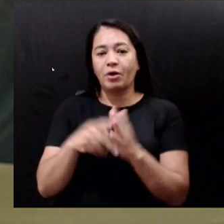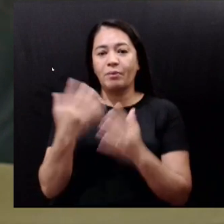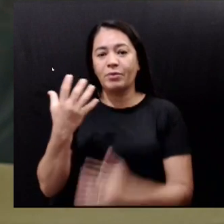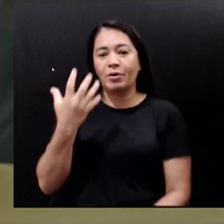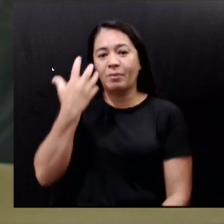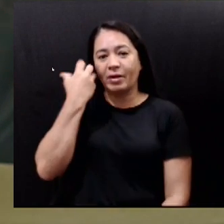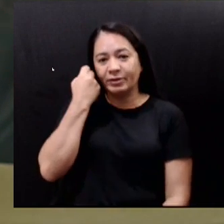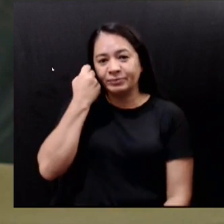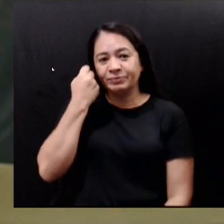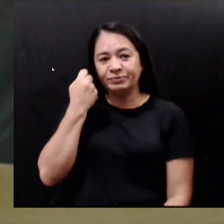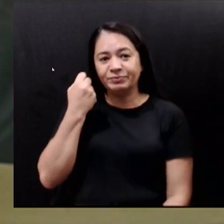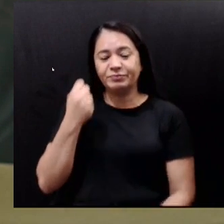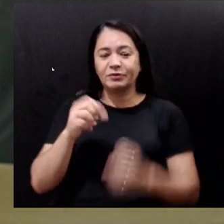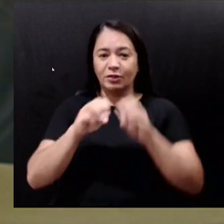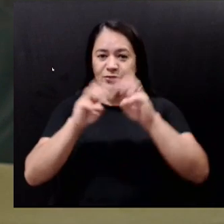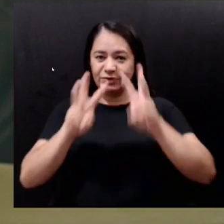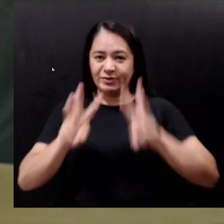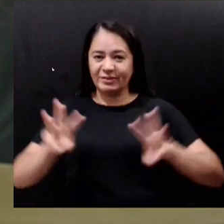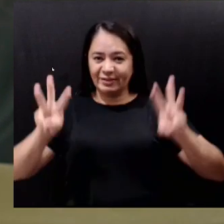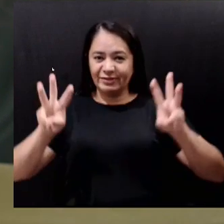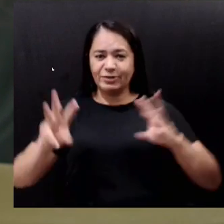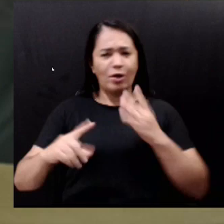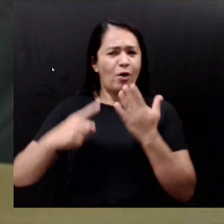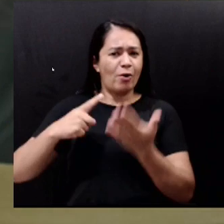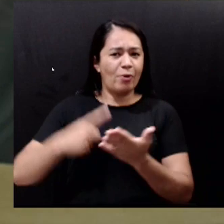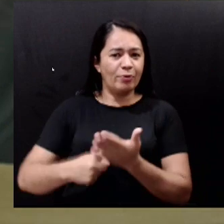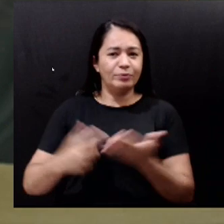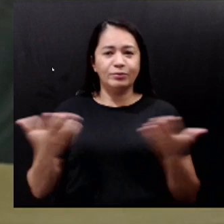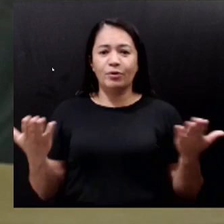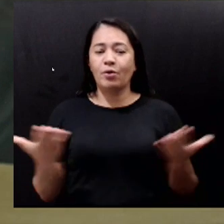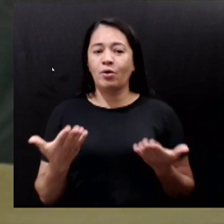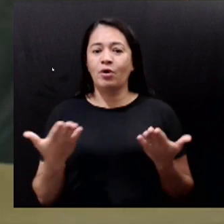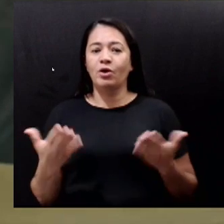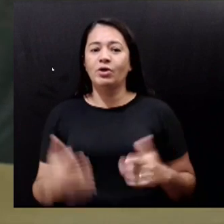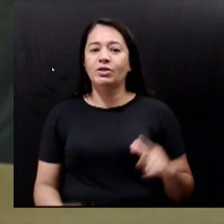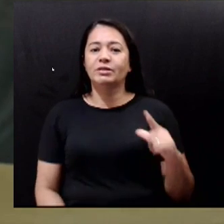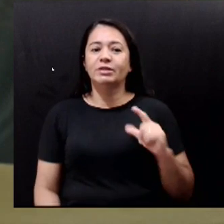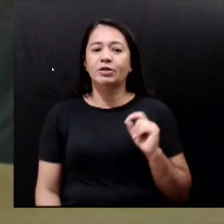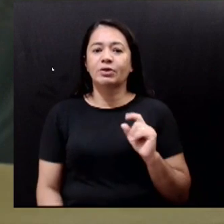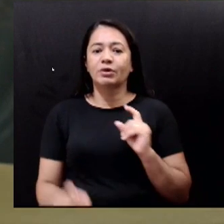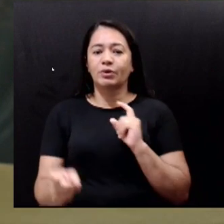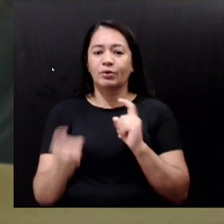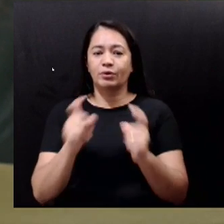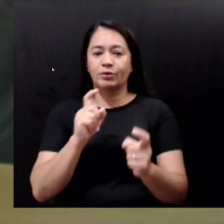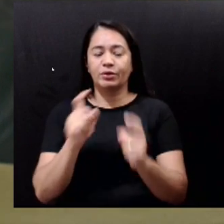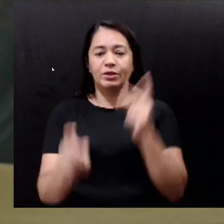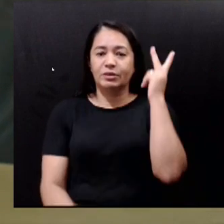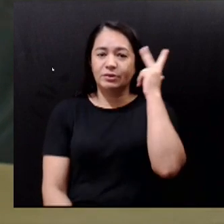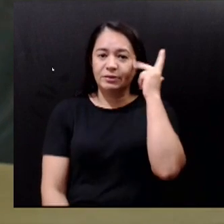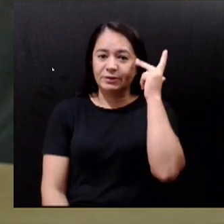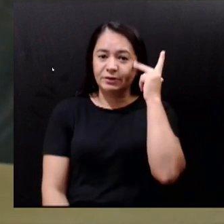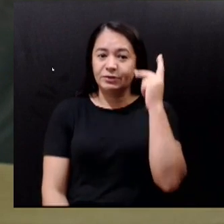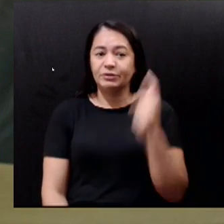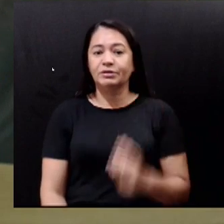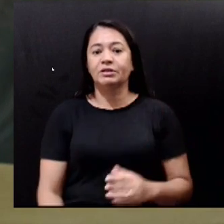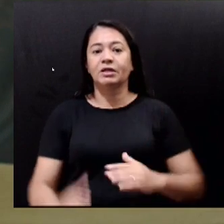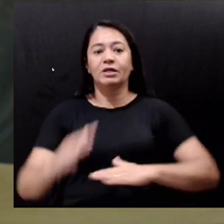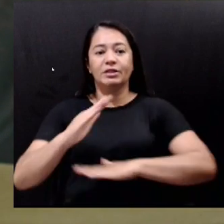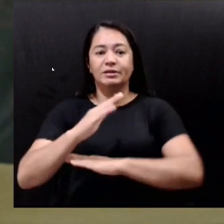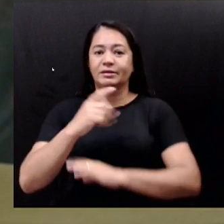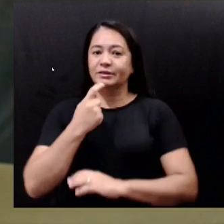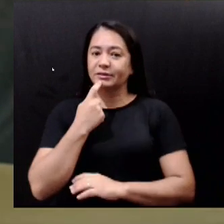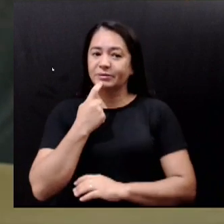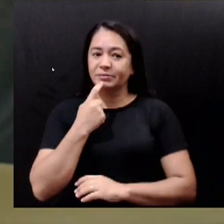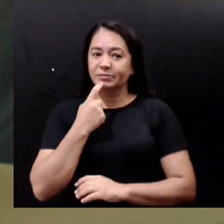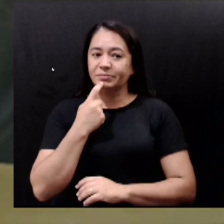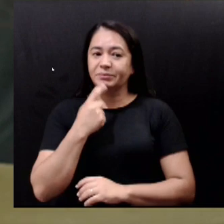Animal. Combinado? E hoje nós temos reunião ordinária na Câmara de Campinas. E em primeira discussão, na